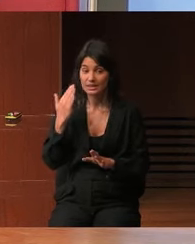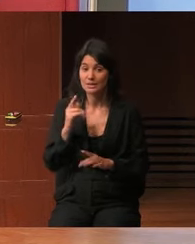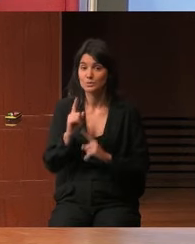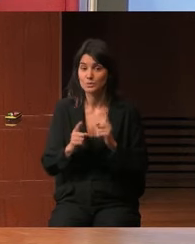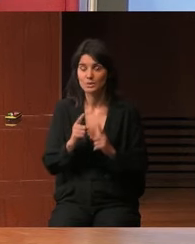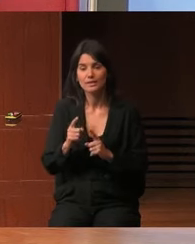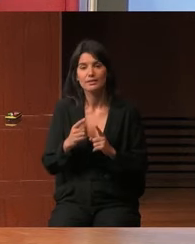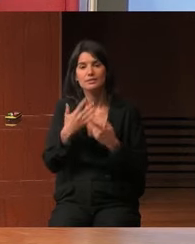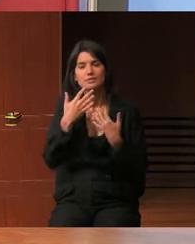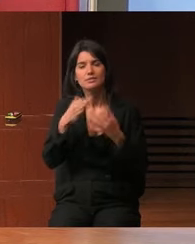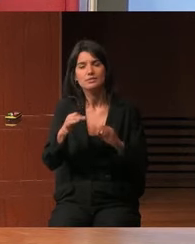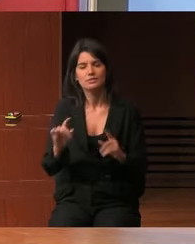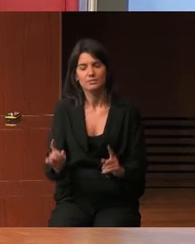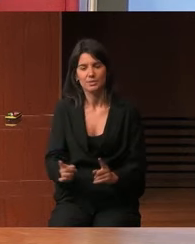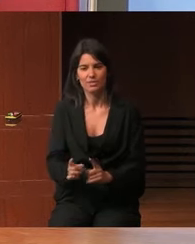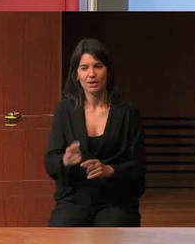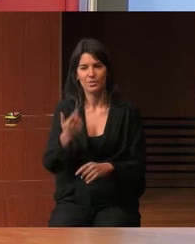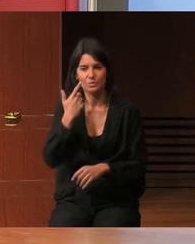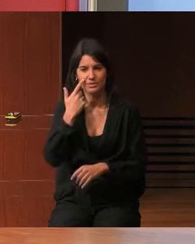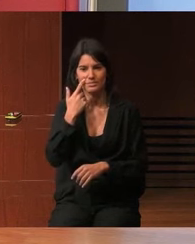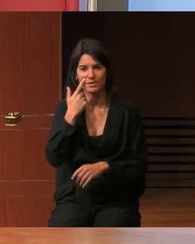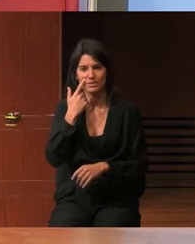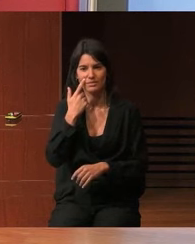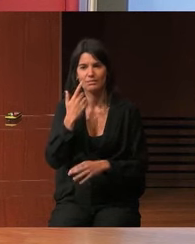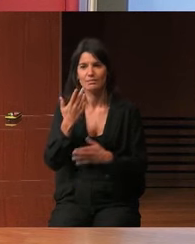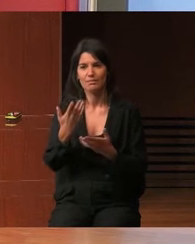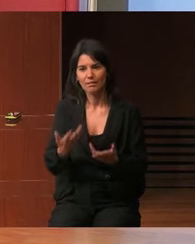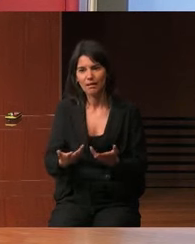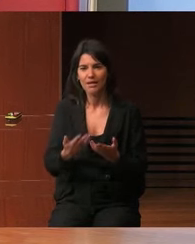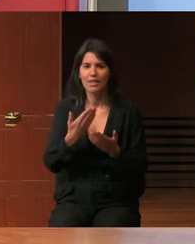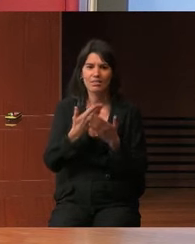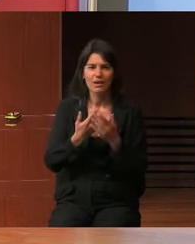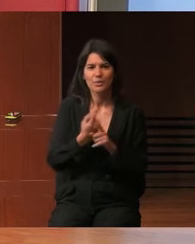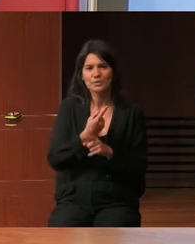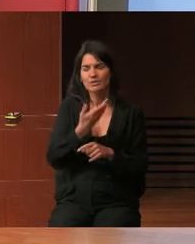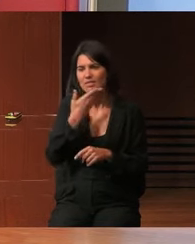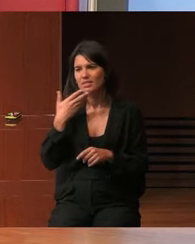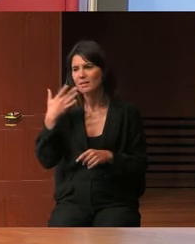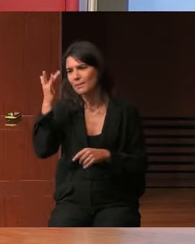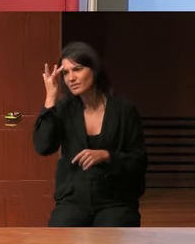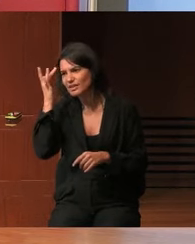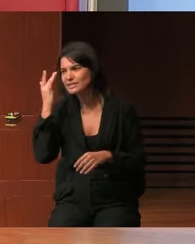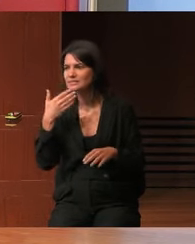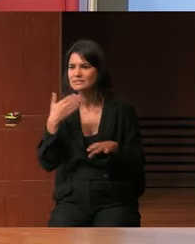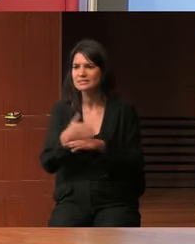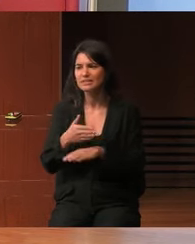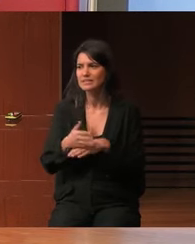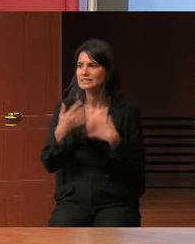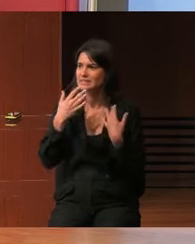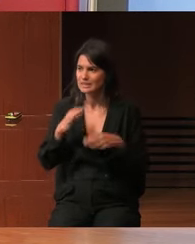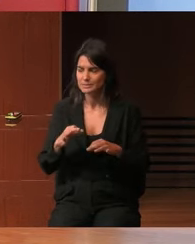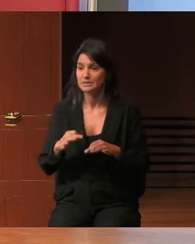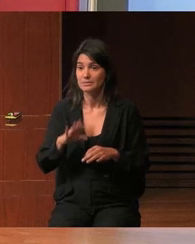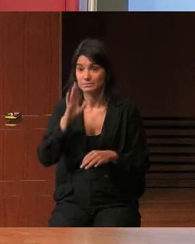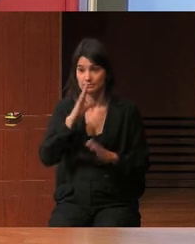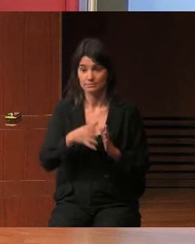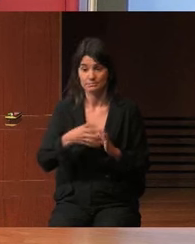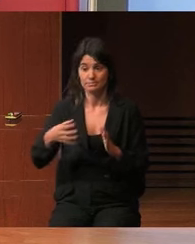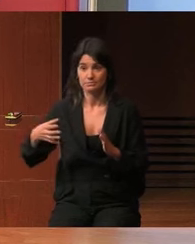é simplificar o conhecimento, é tentar tornar as coisas mais fáceis, mais acessíveis, mais simples. E ao descomplexificar,